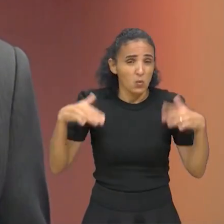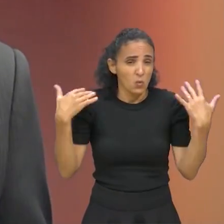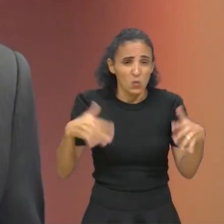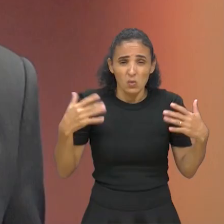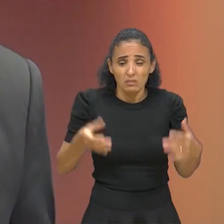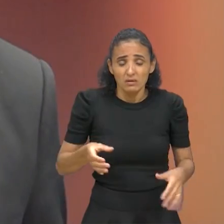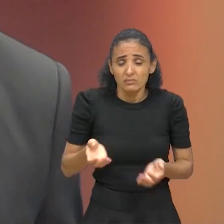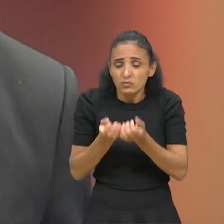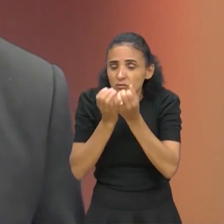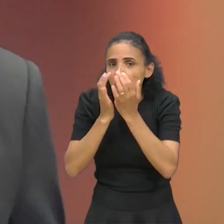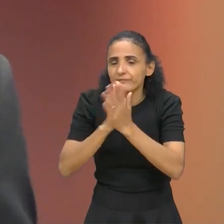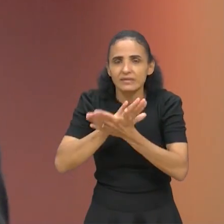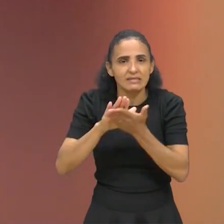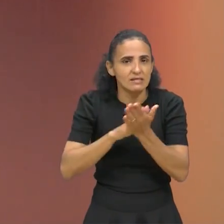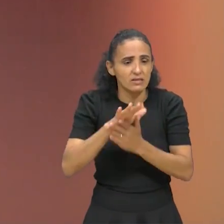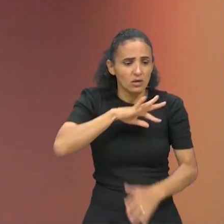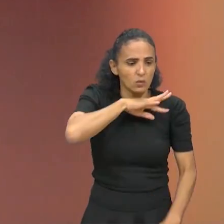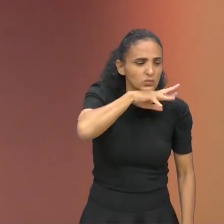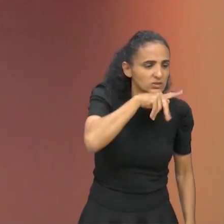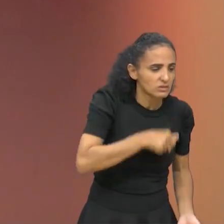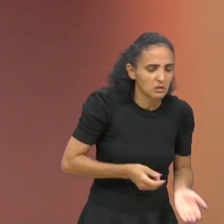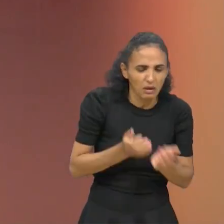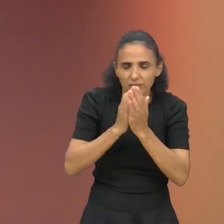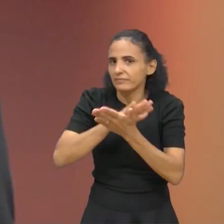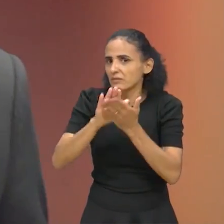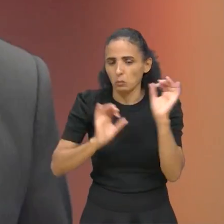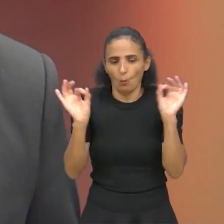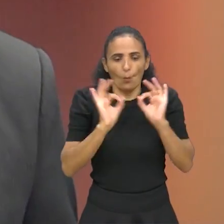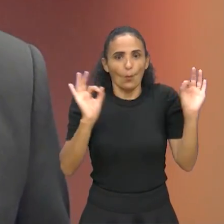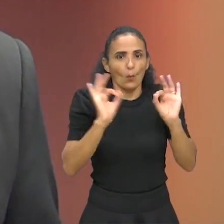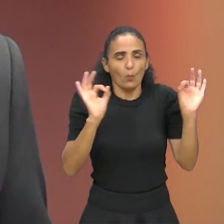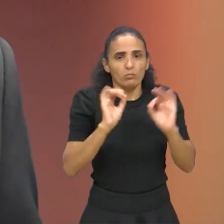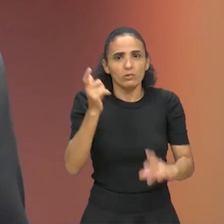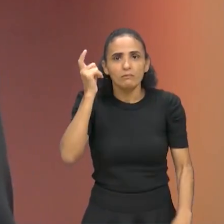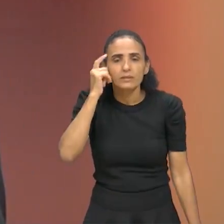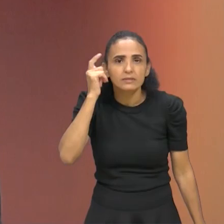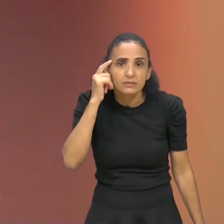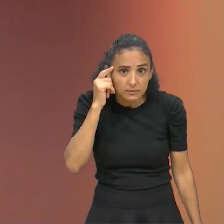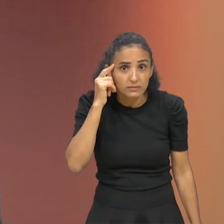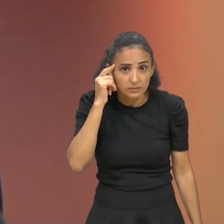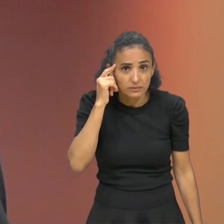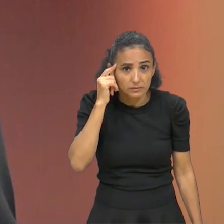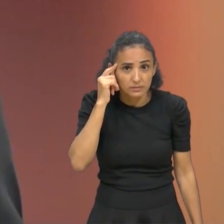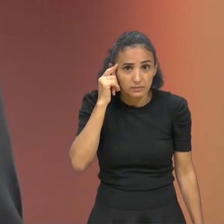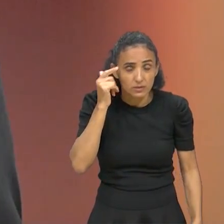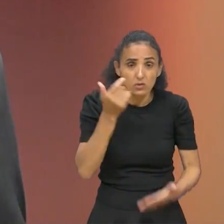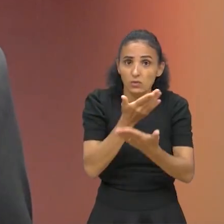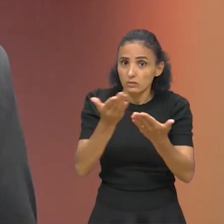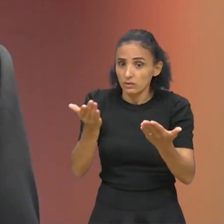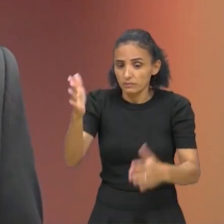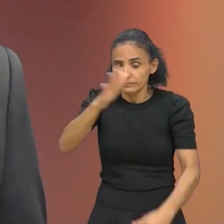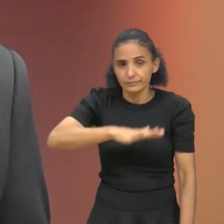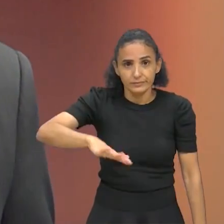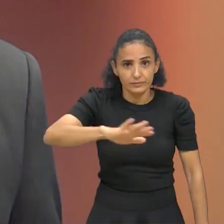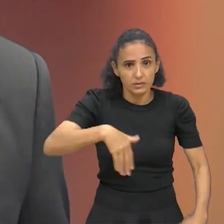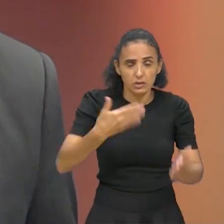puderam beber aquela água, os animais não podiam beber aquela água. E é interessante para nós dizermos isso neste momento de